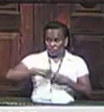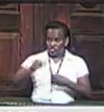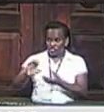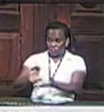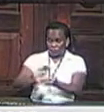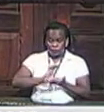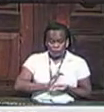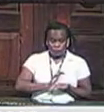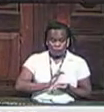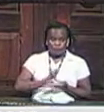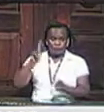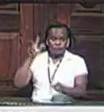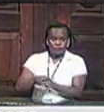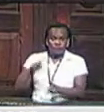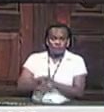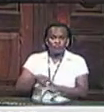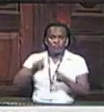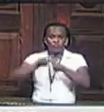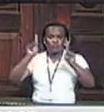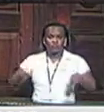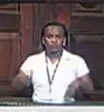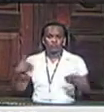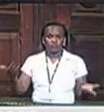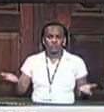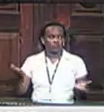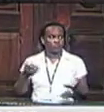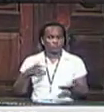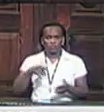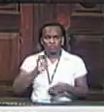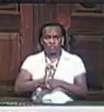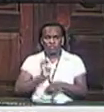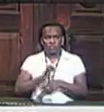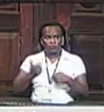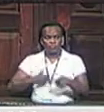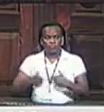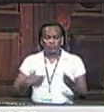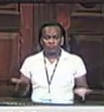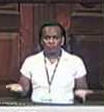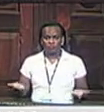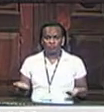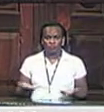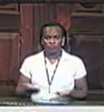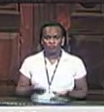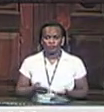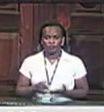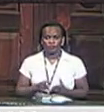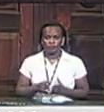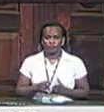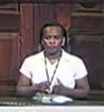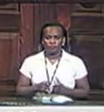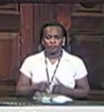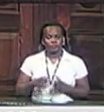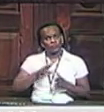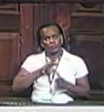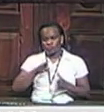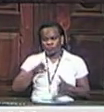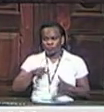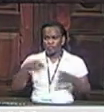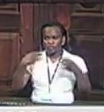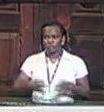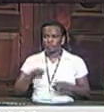receitas em cima dos servidores públicos do Estado do Rio de Janeiro. O que não é